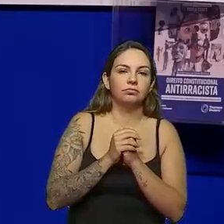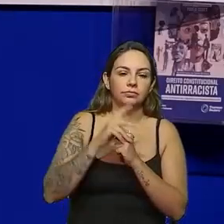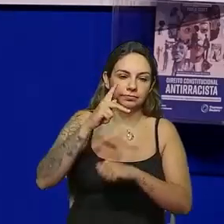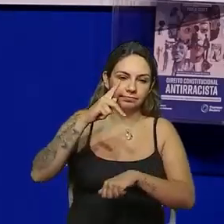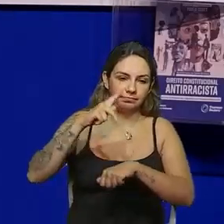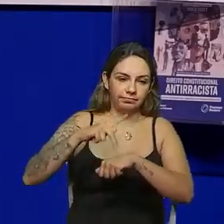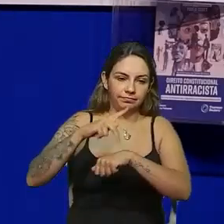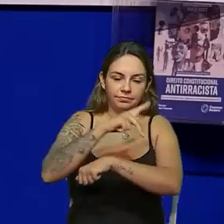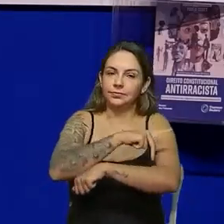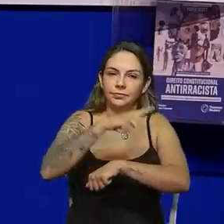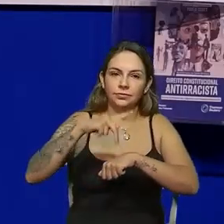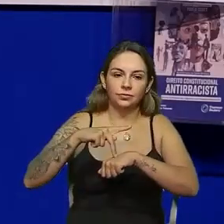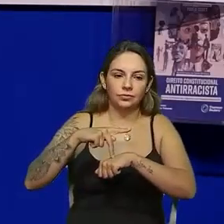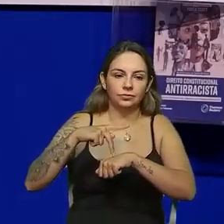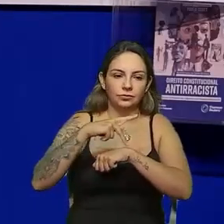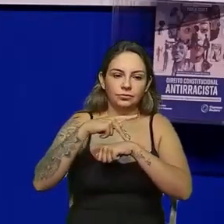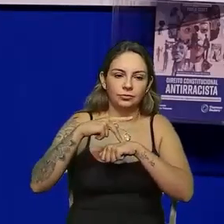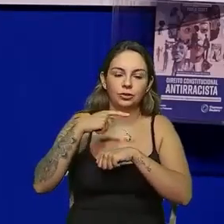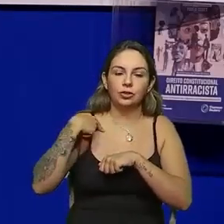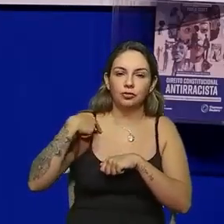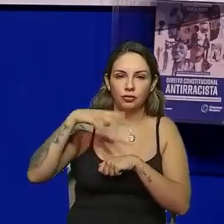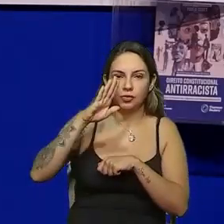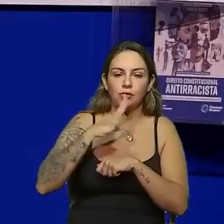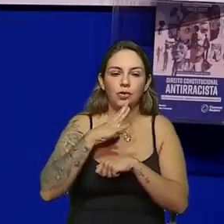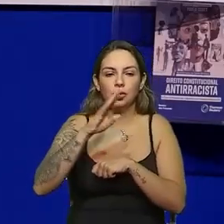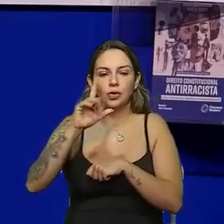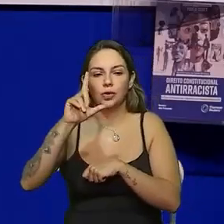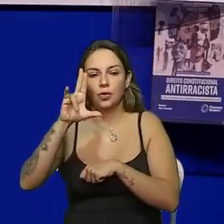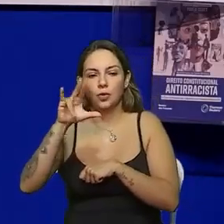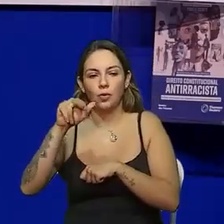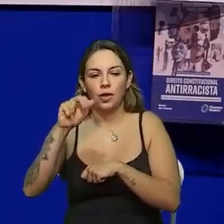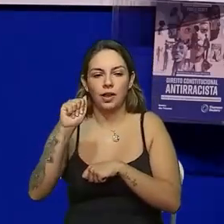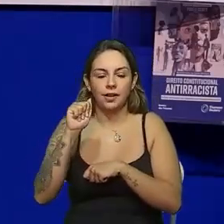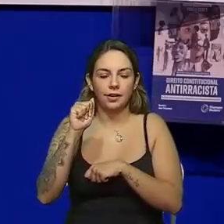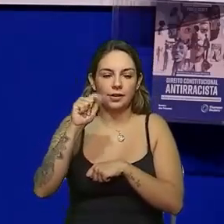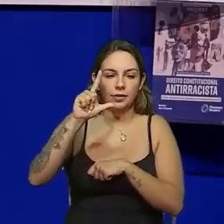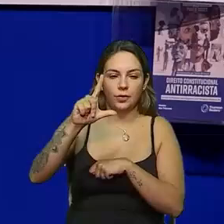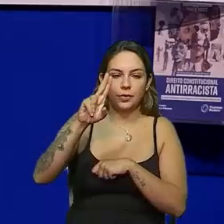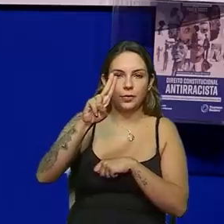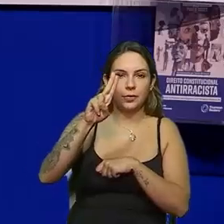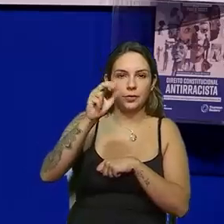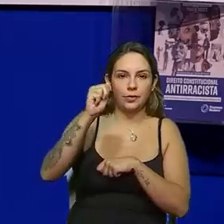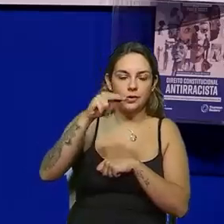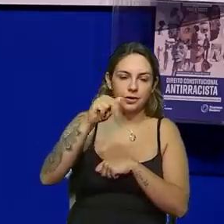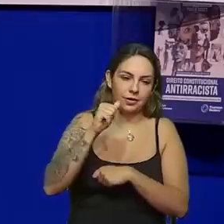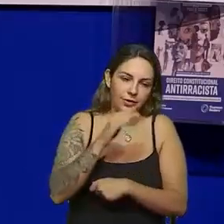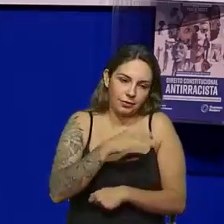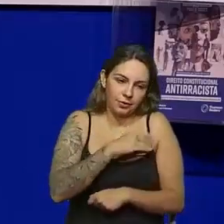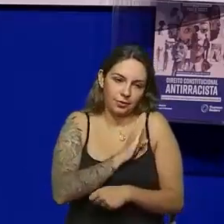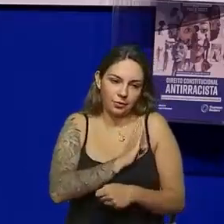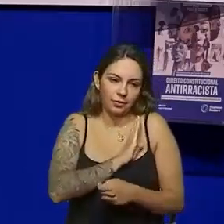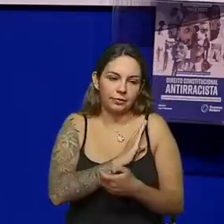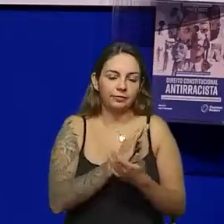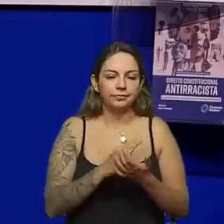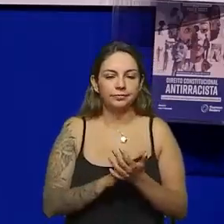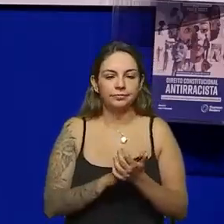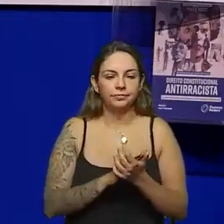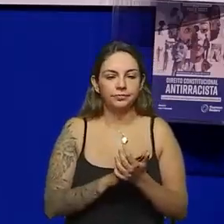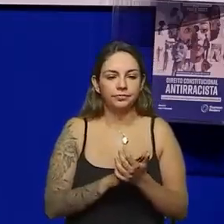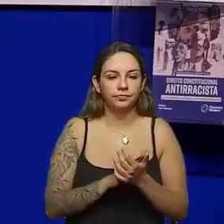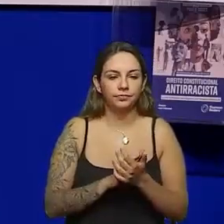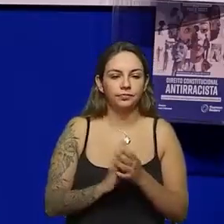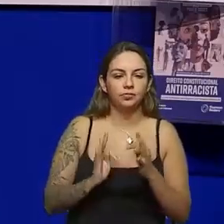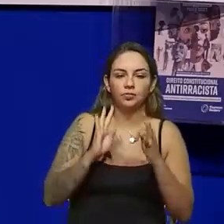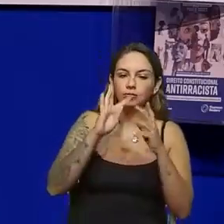Paracatu, por exemplo, foi quando eu conheci Luana. Nossa, ficou uma pessoa do meu coração. E aí